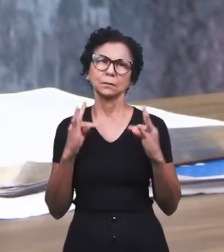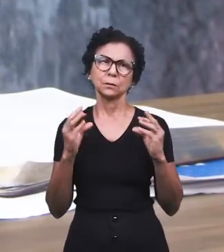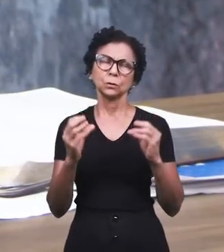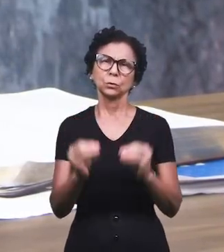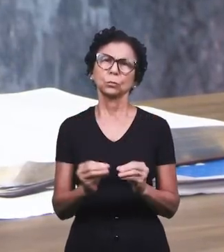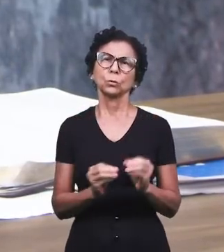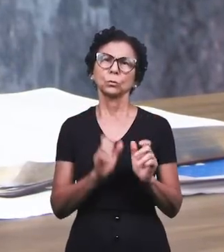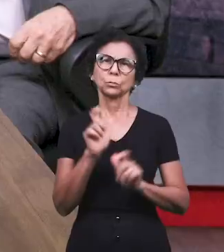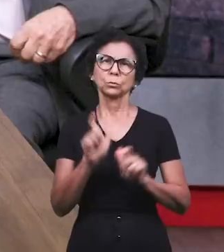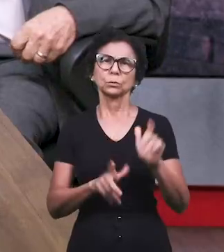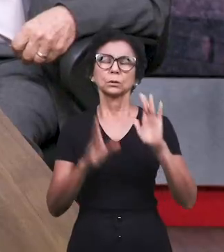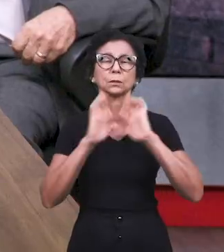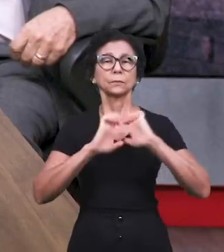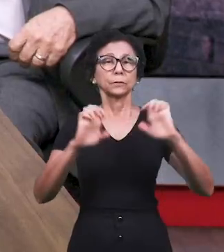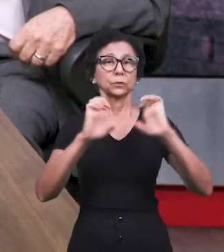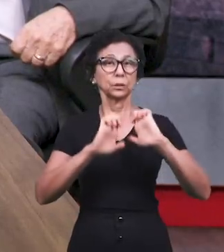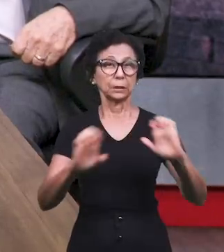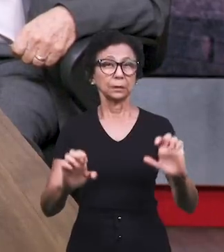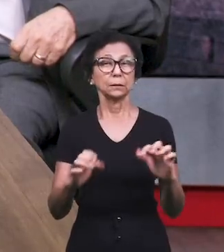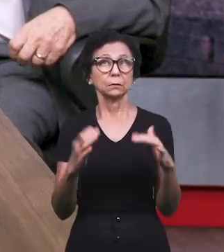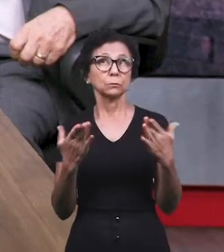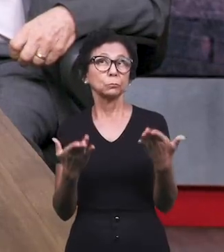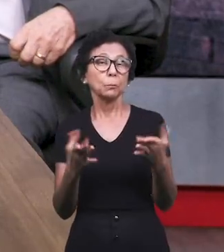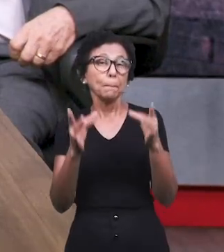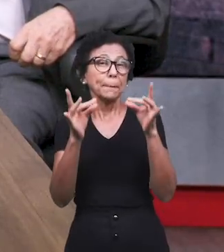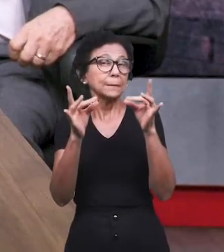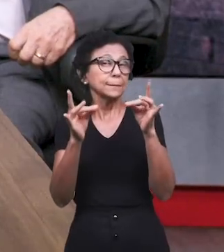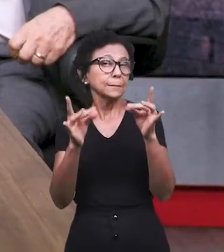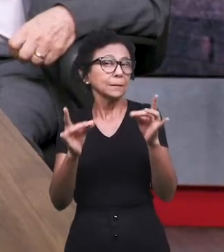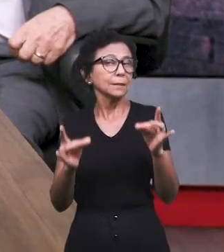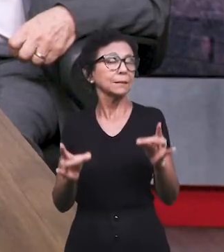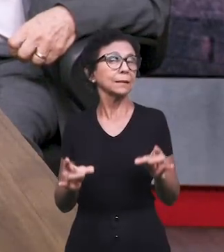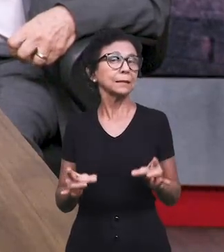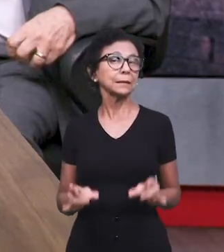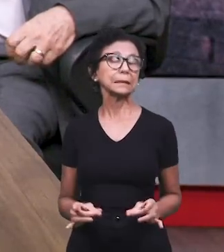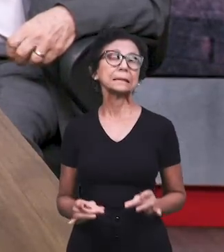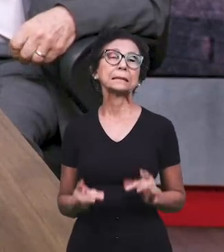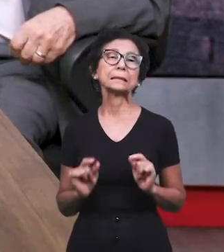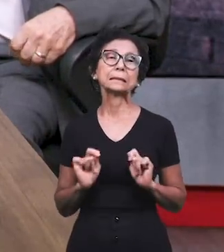evangelistas, o mais detalhista, o mais